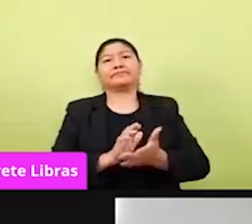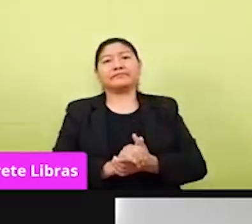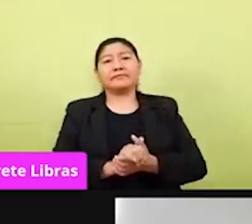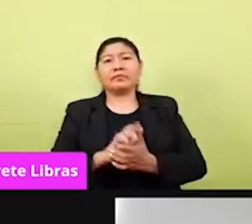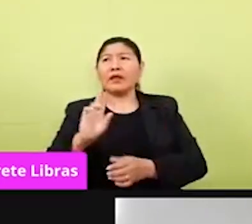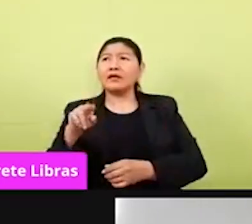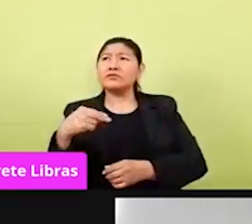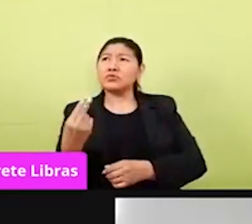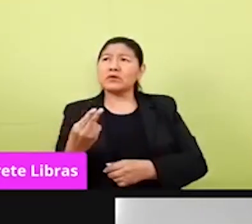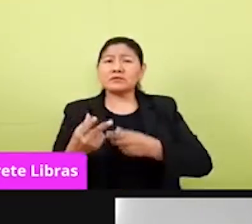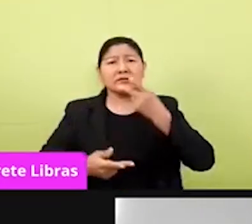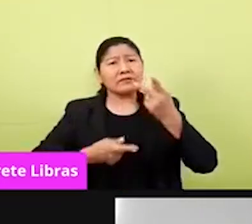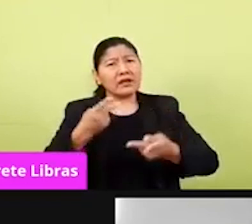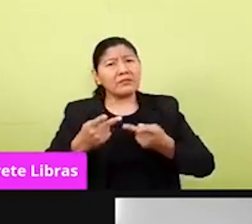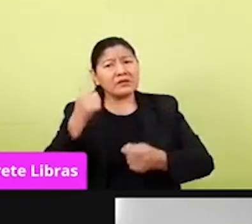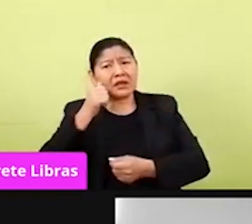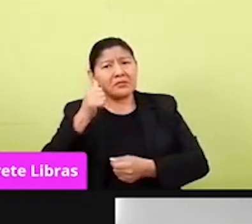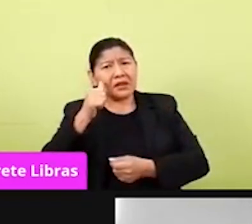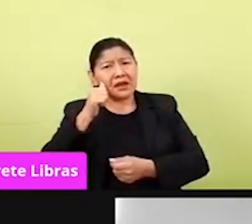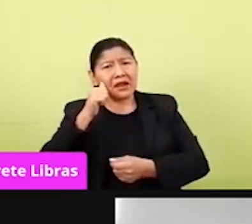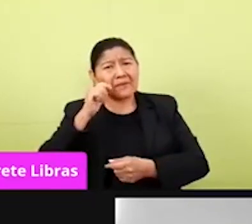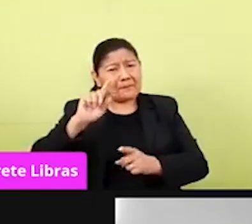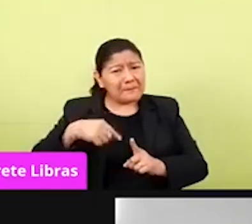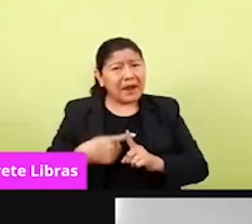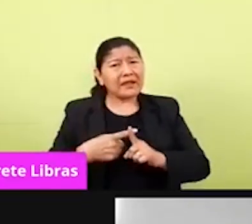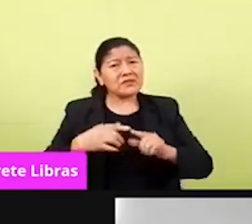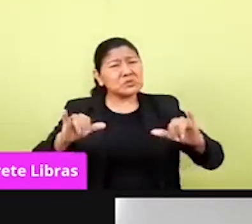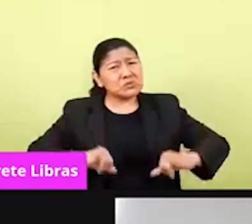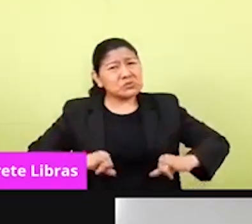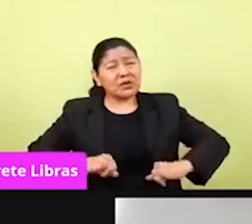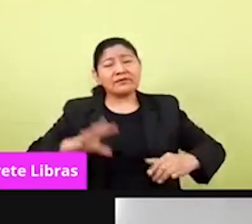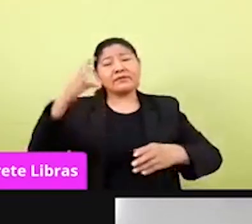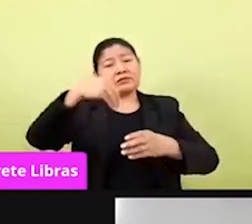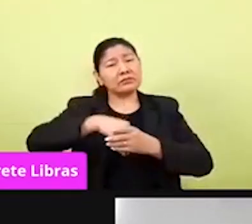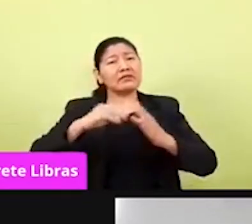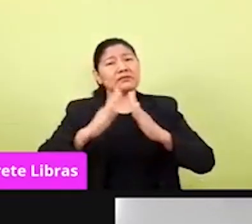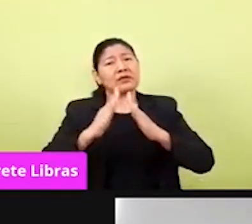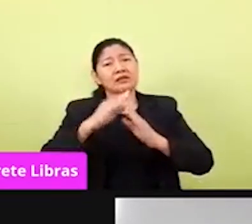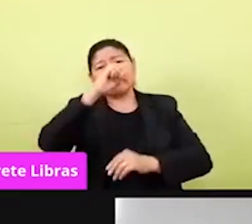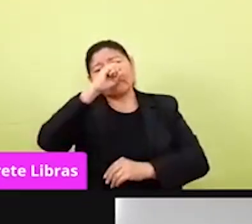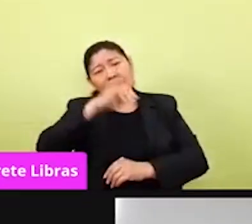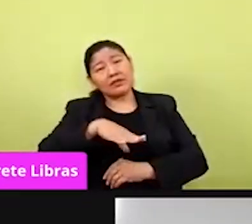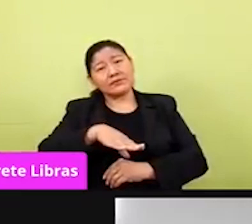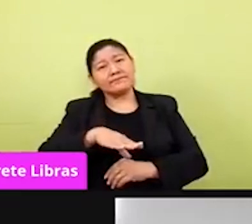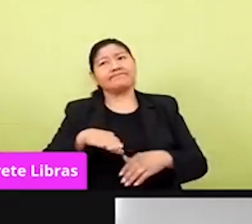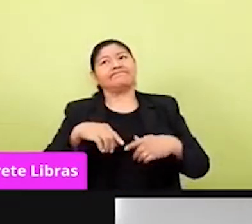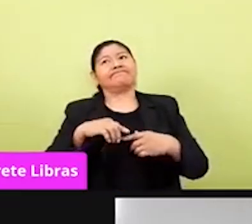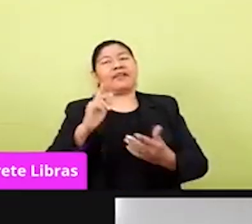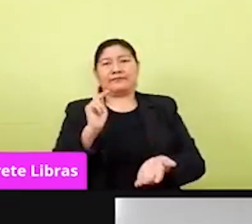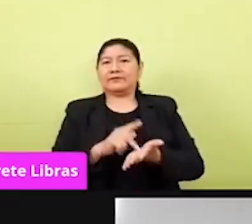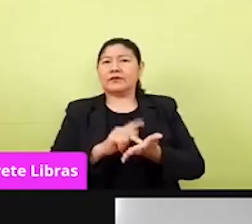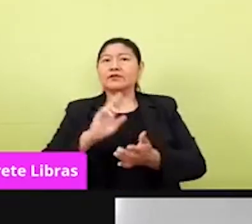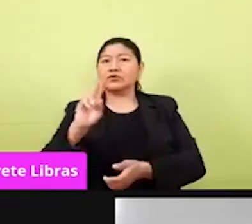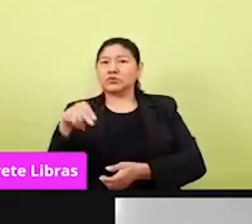diz que a mulher é a principal vítima de violência dentro de casa, é claro que se aumentar a convivência,